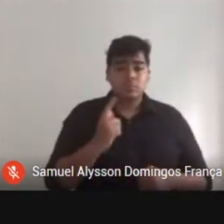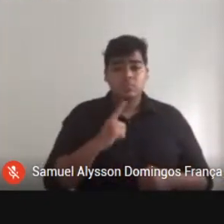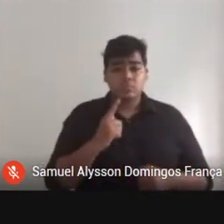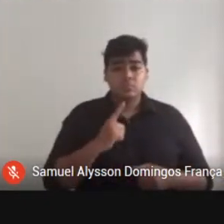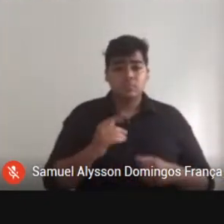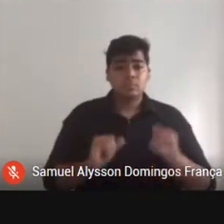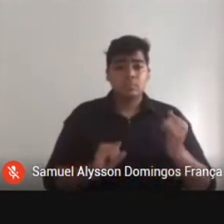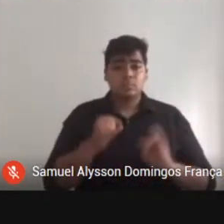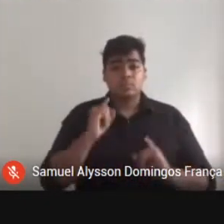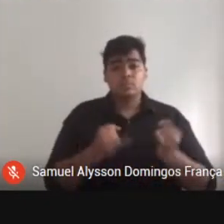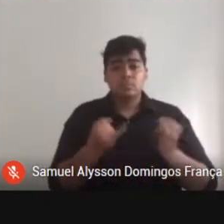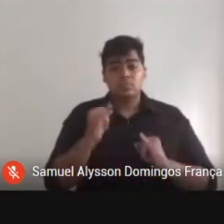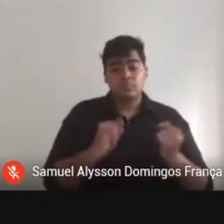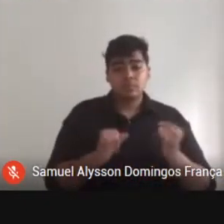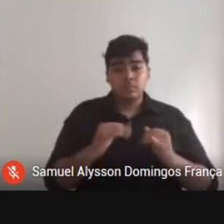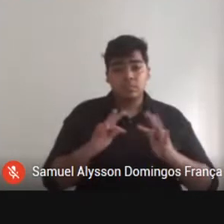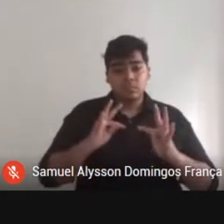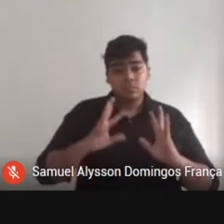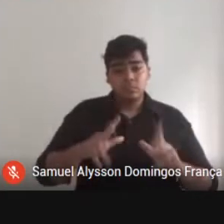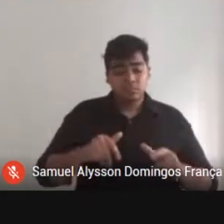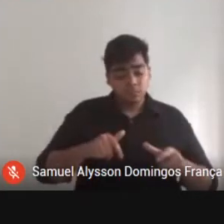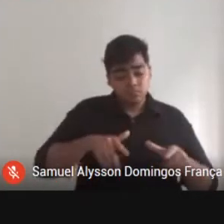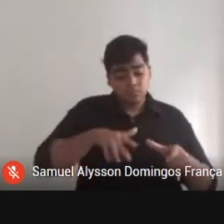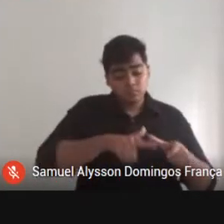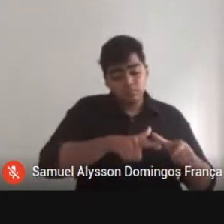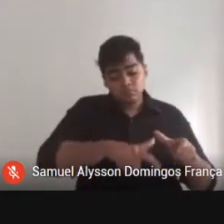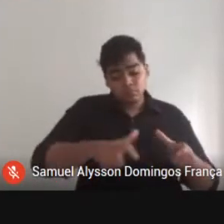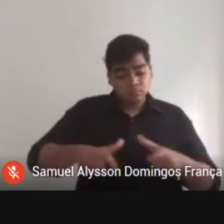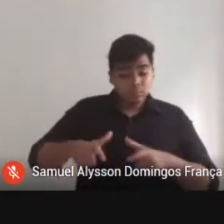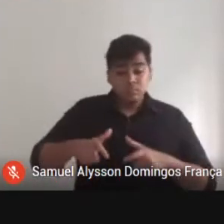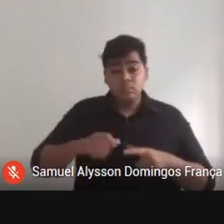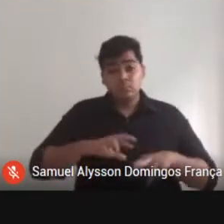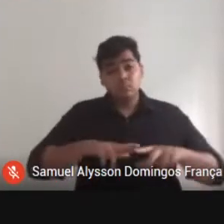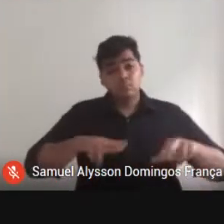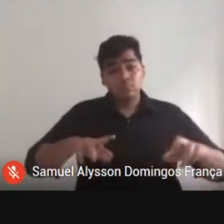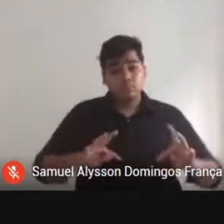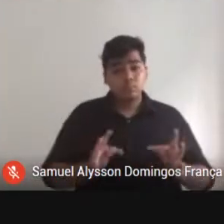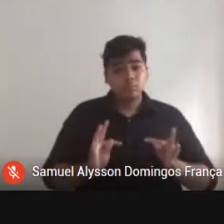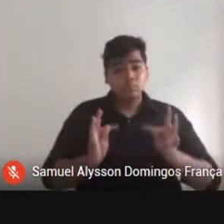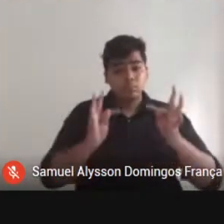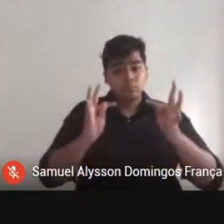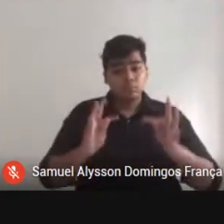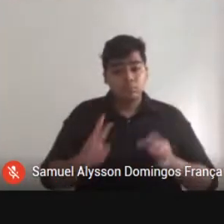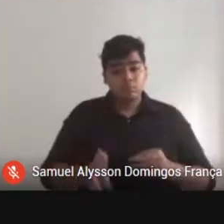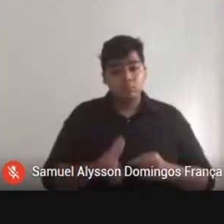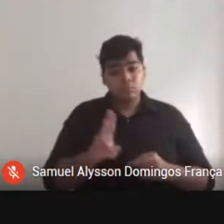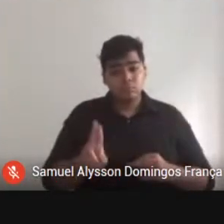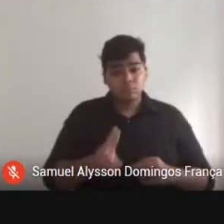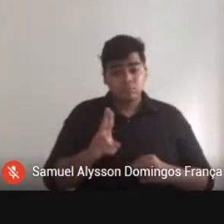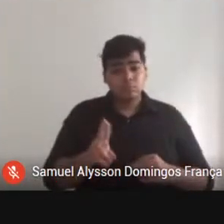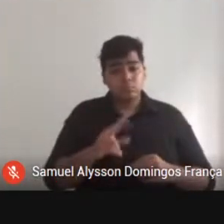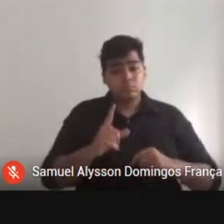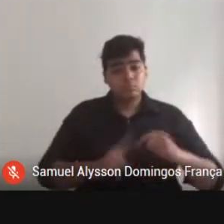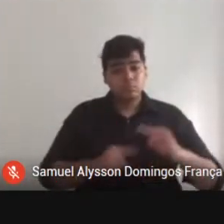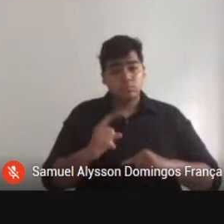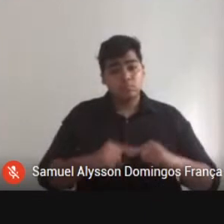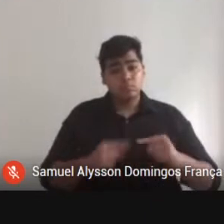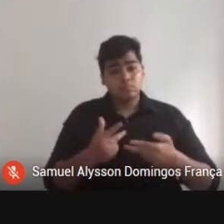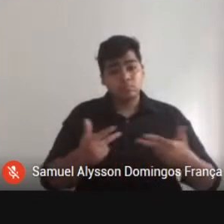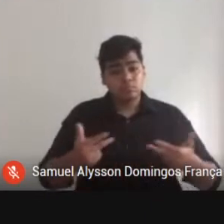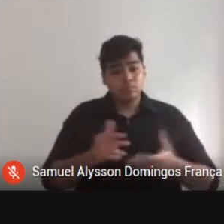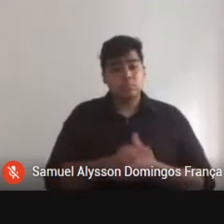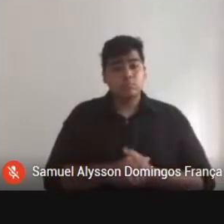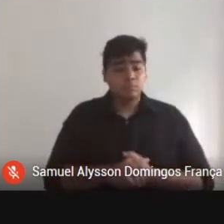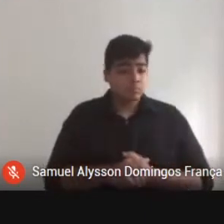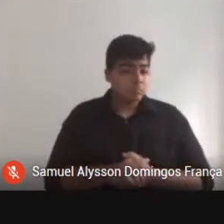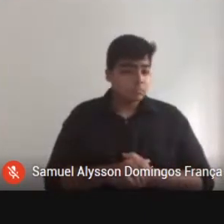essas superfícies, se valeu de uma série de tecnologias computacionais para espacializar esses materiais. Mas você viu que começou de um